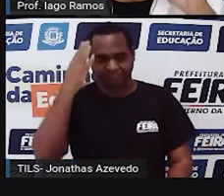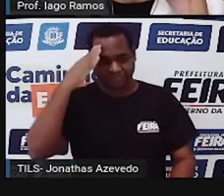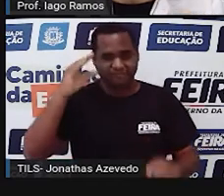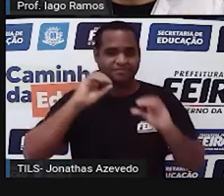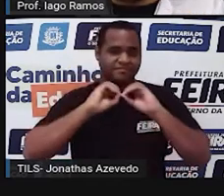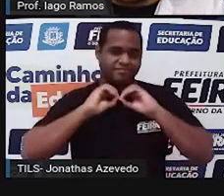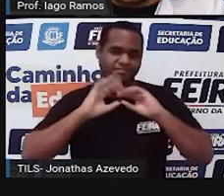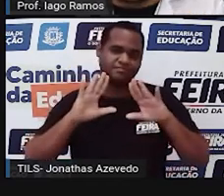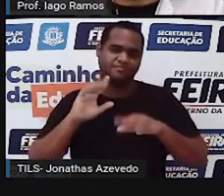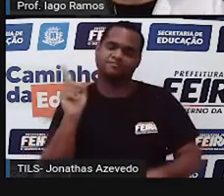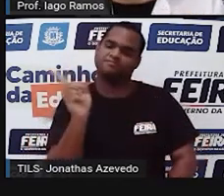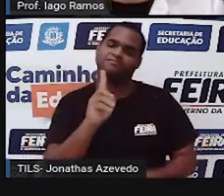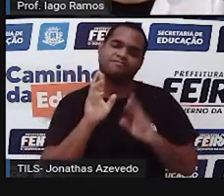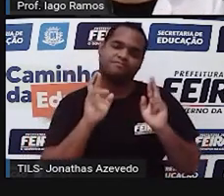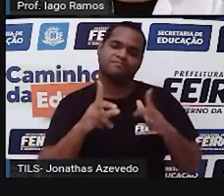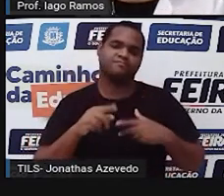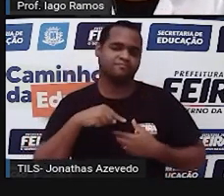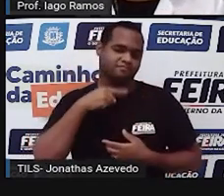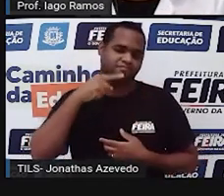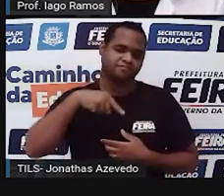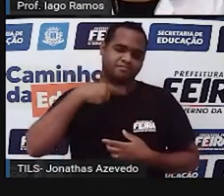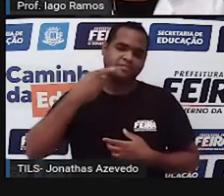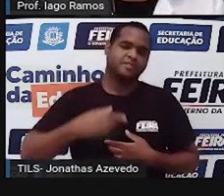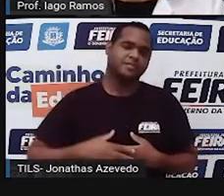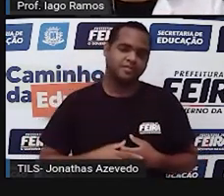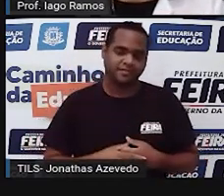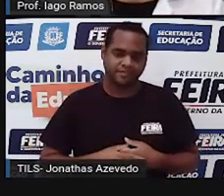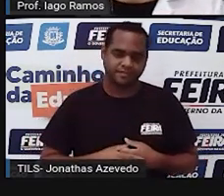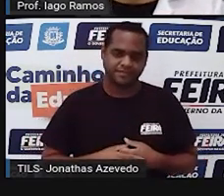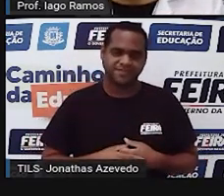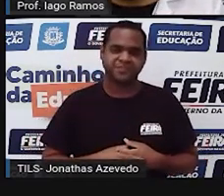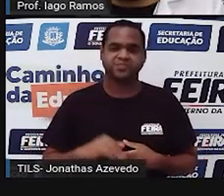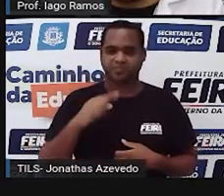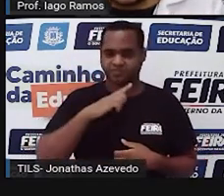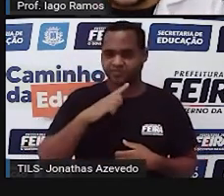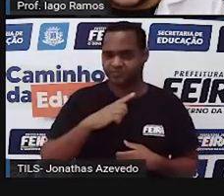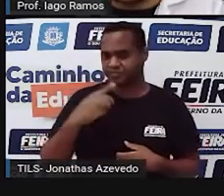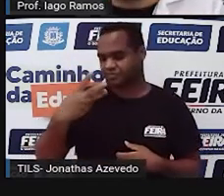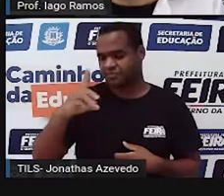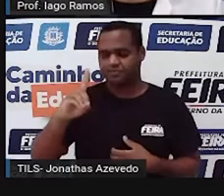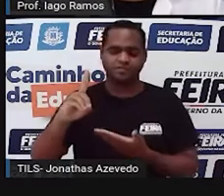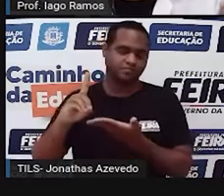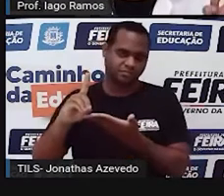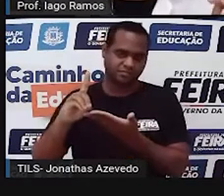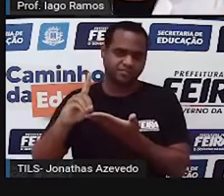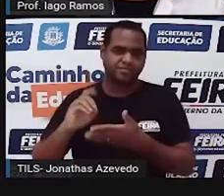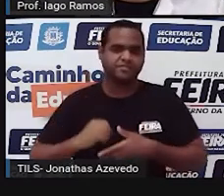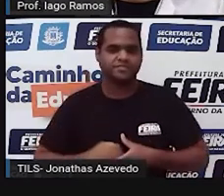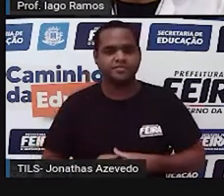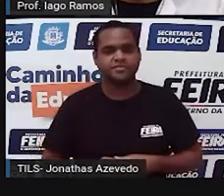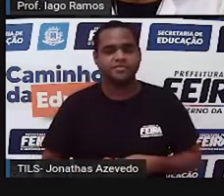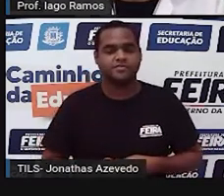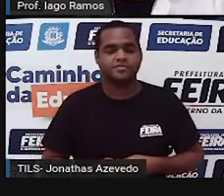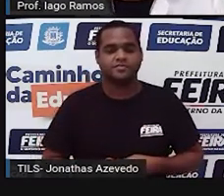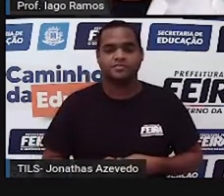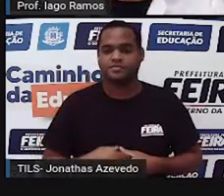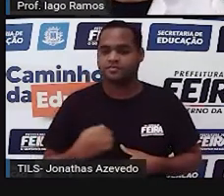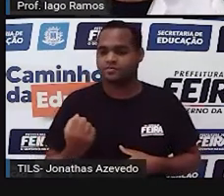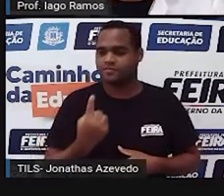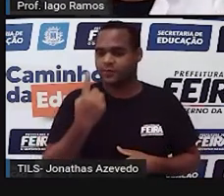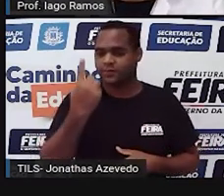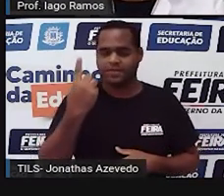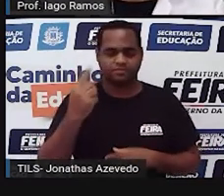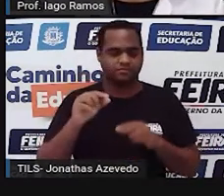claro que não tá esse objeto aí um objeto que tem três dimensões a altura